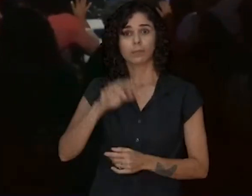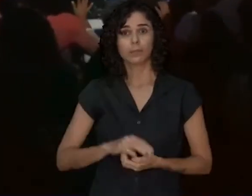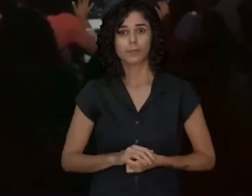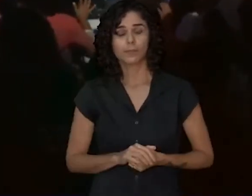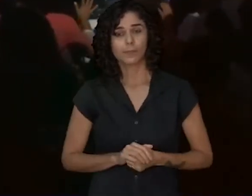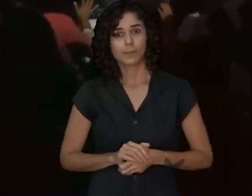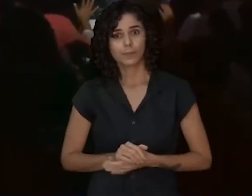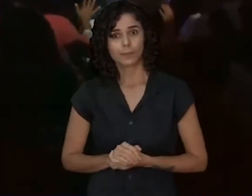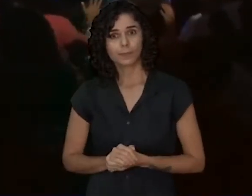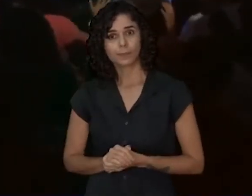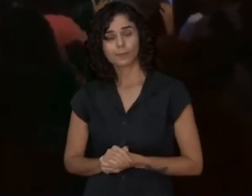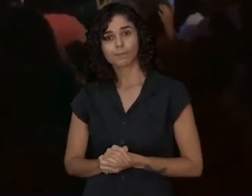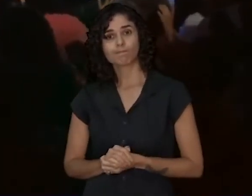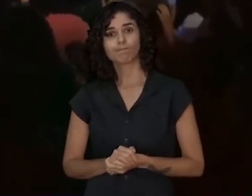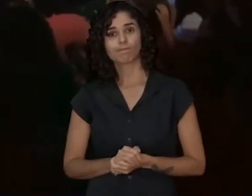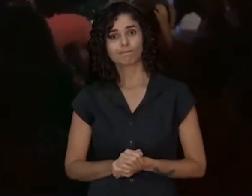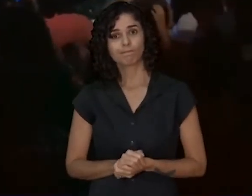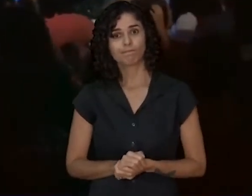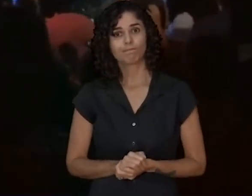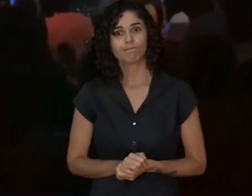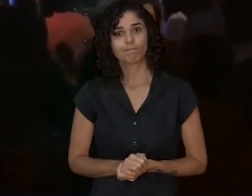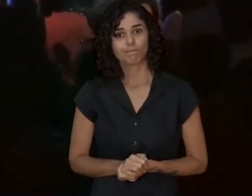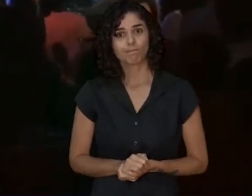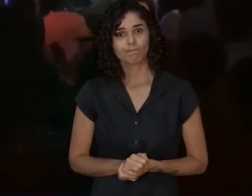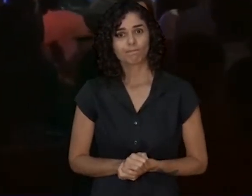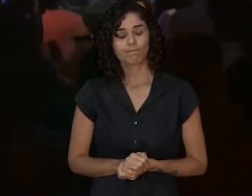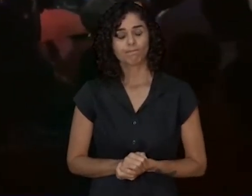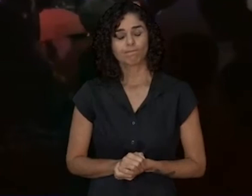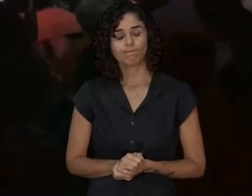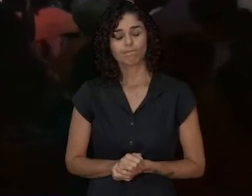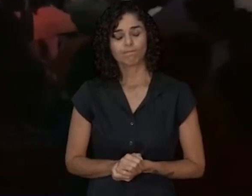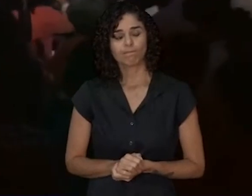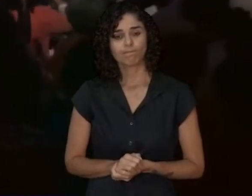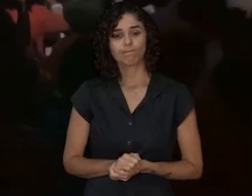Há coisas que nos emperram.